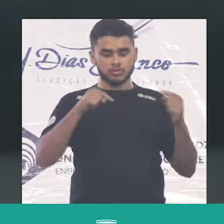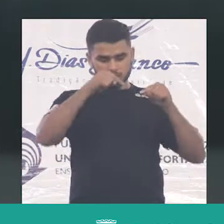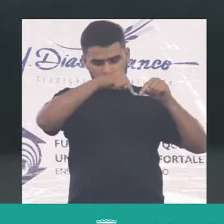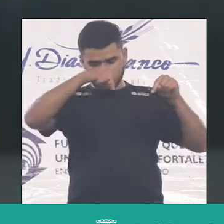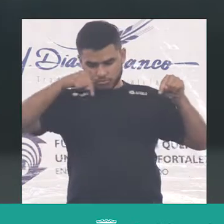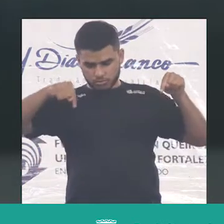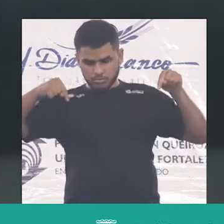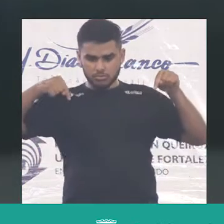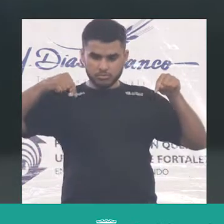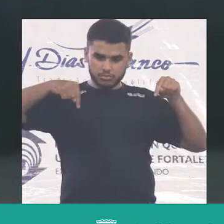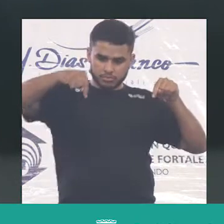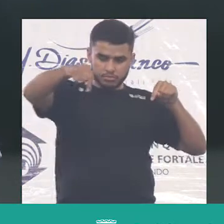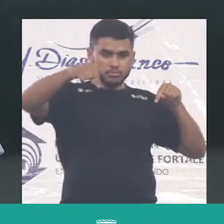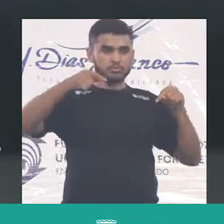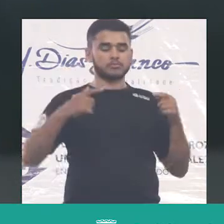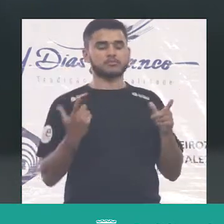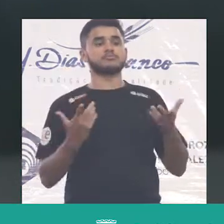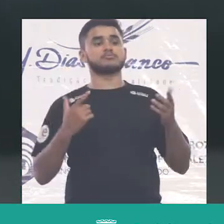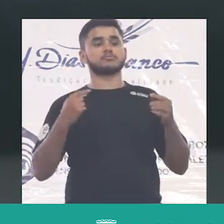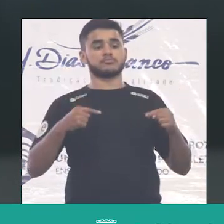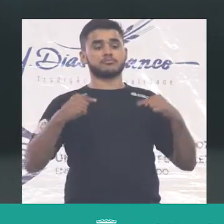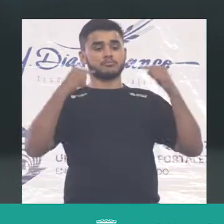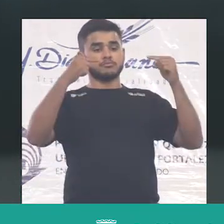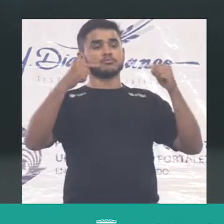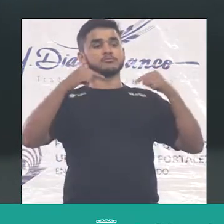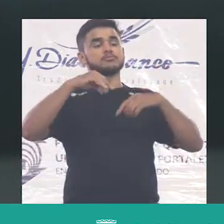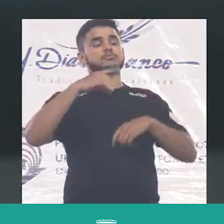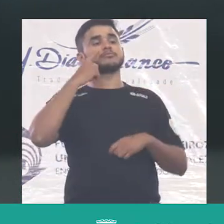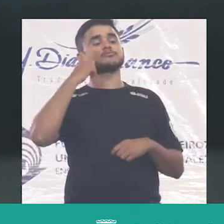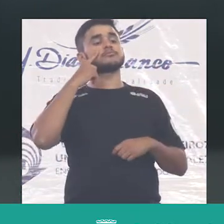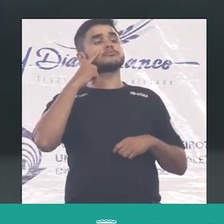5. Acima, está vendo mais quantos?